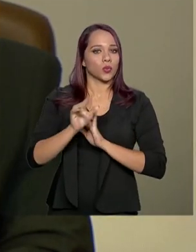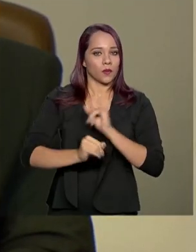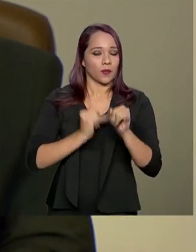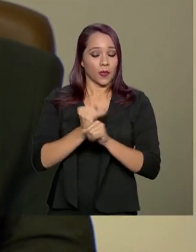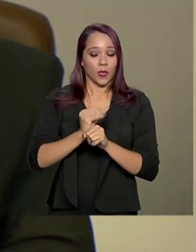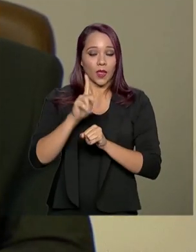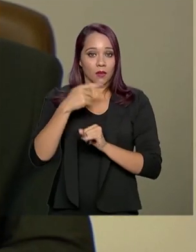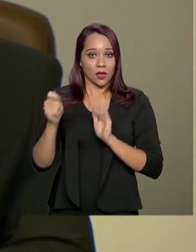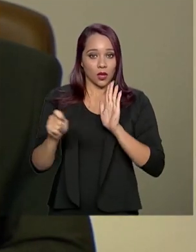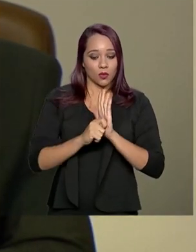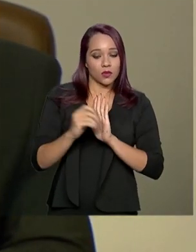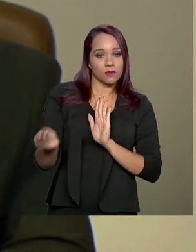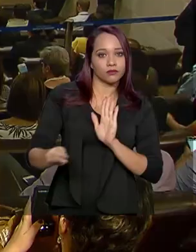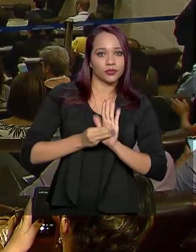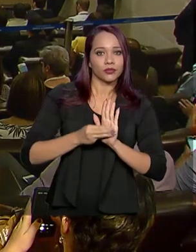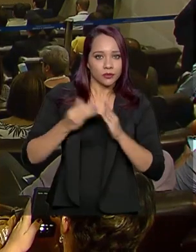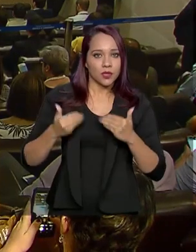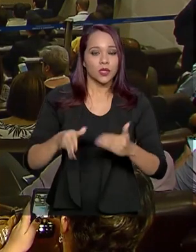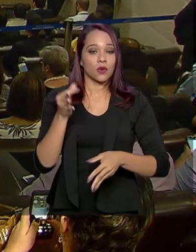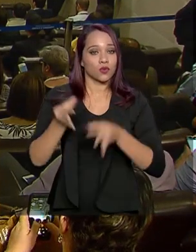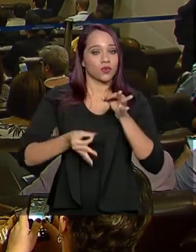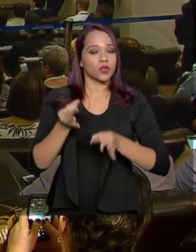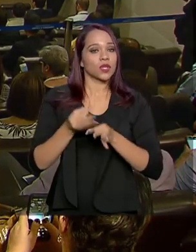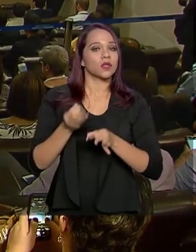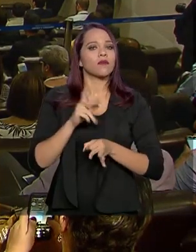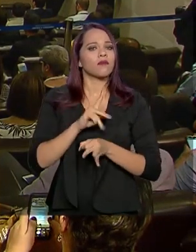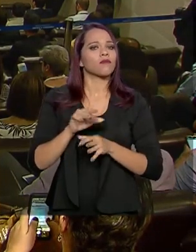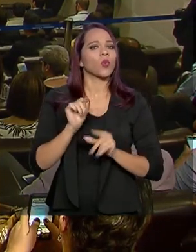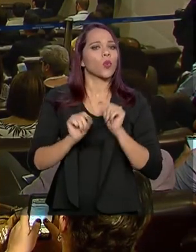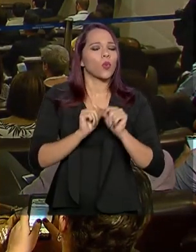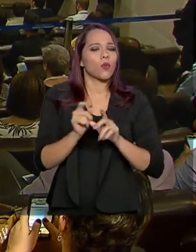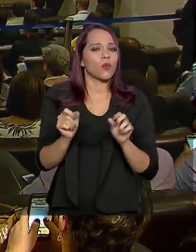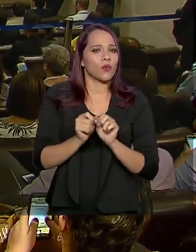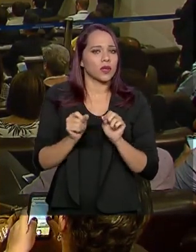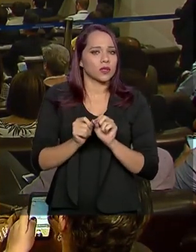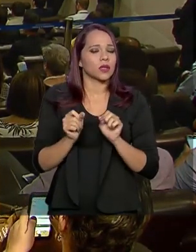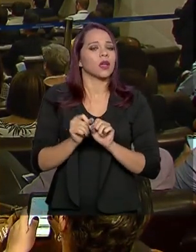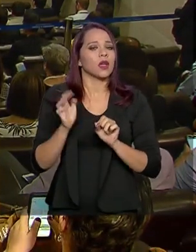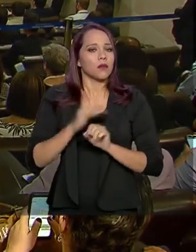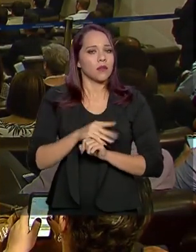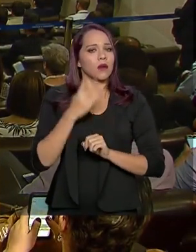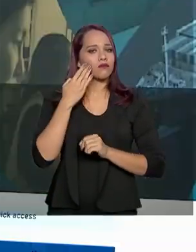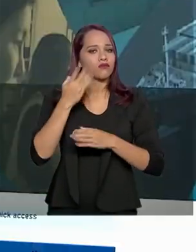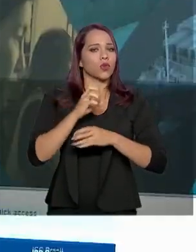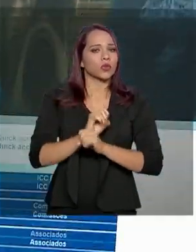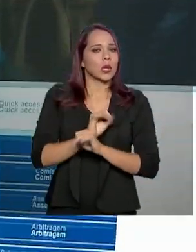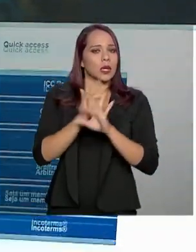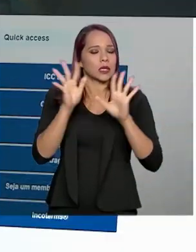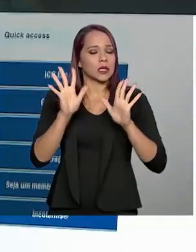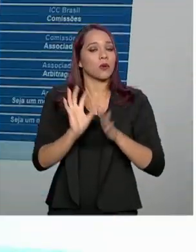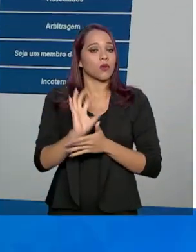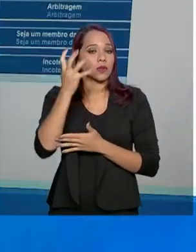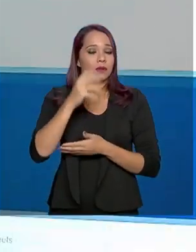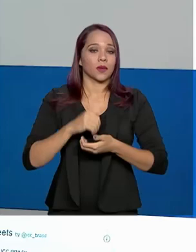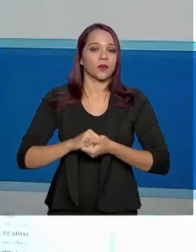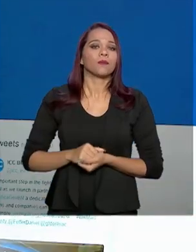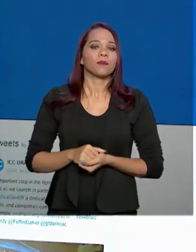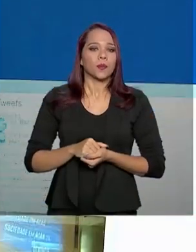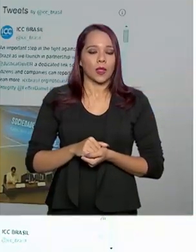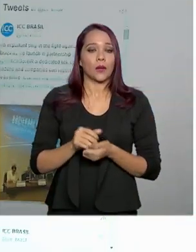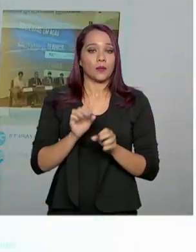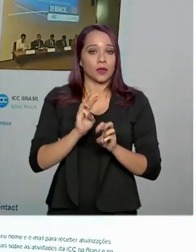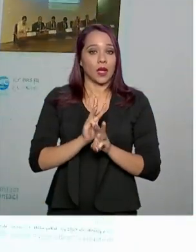denúncia, o Ministério da Justiça vai tomar as providências necessárias para esclarecer o caso. Na página da ICC na